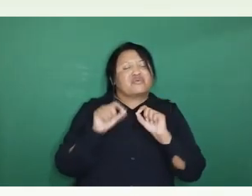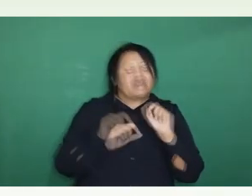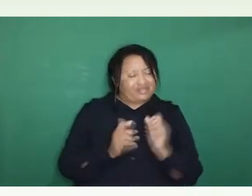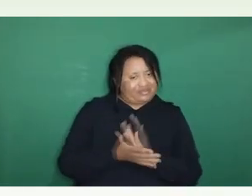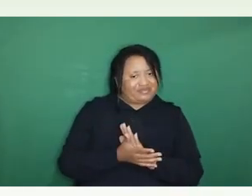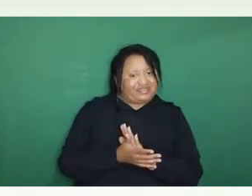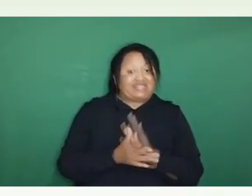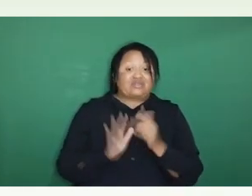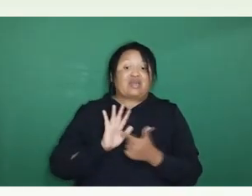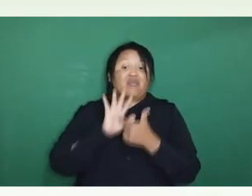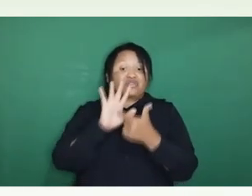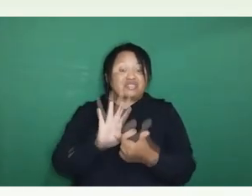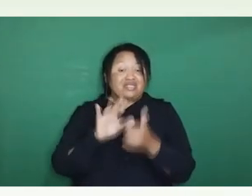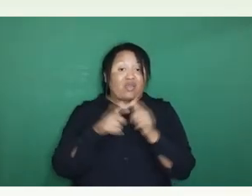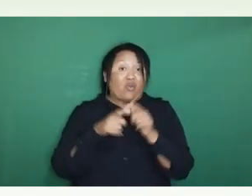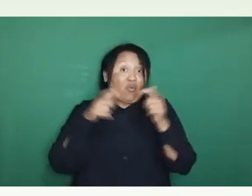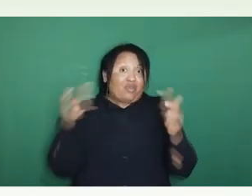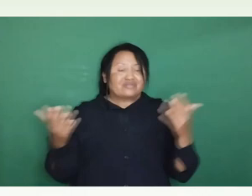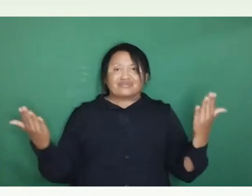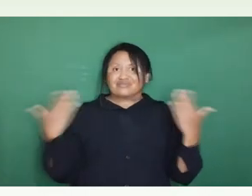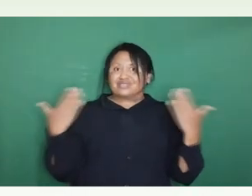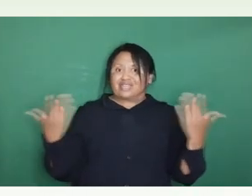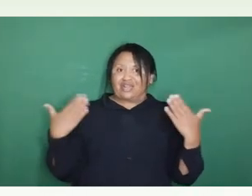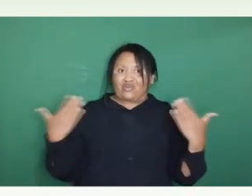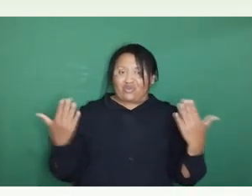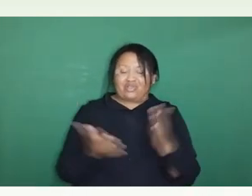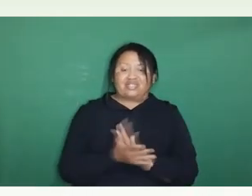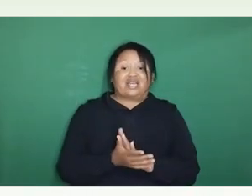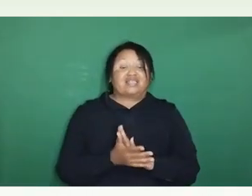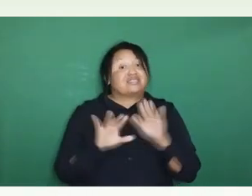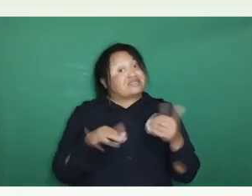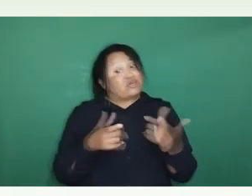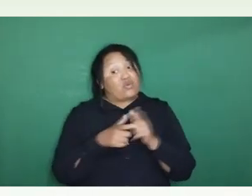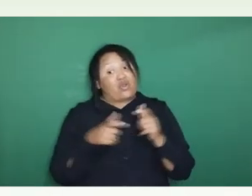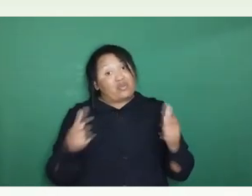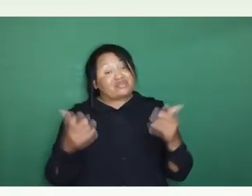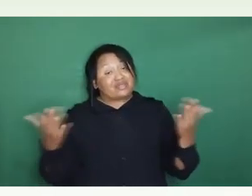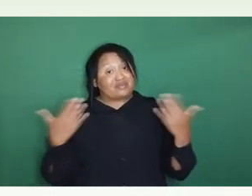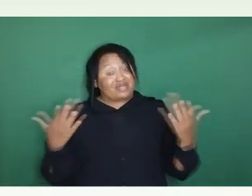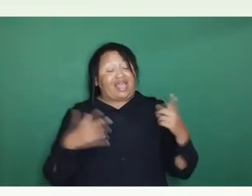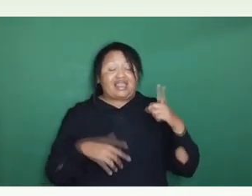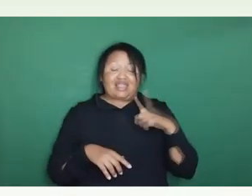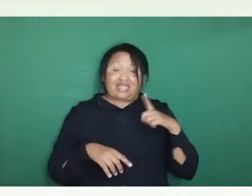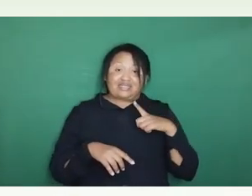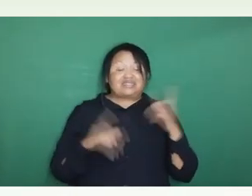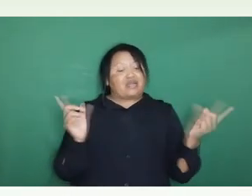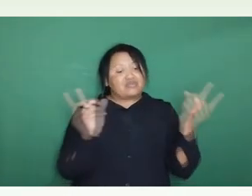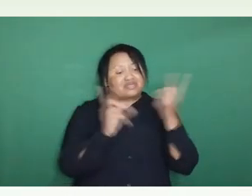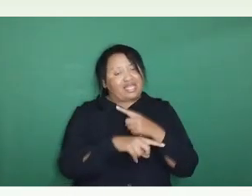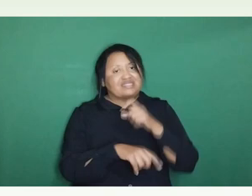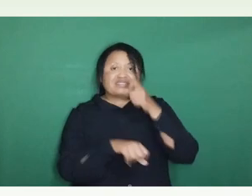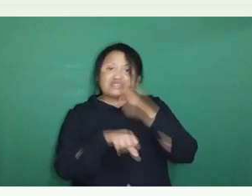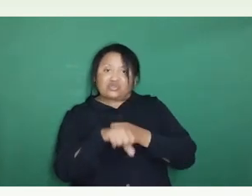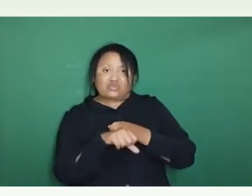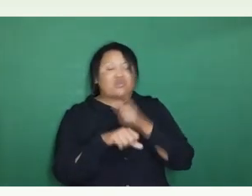chamado de sublimação tá mostrando aqui o aumento da temperatura né com aumento da temperatura ele tem